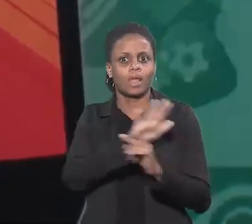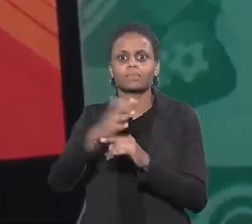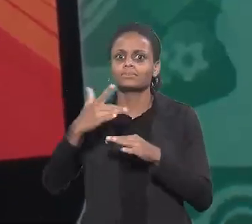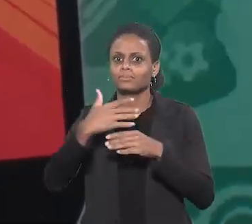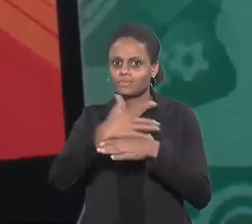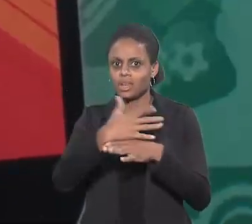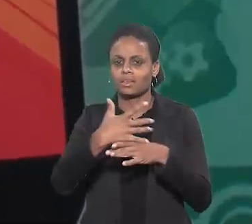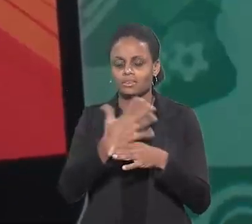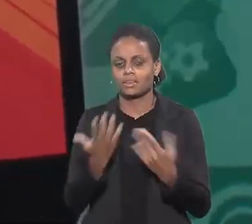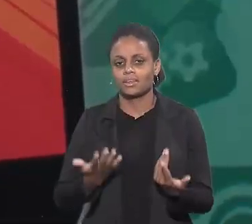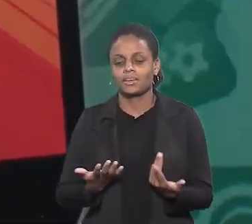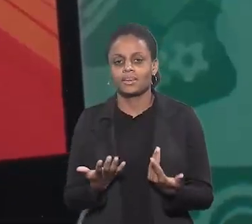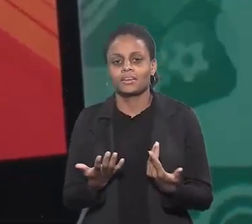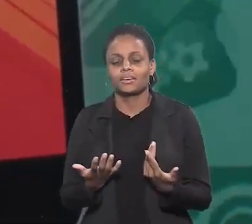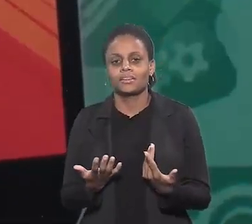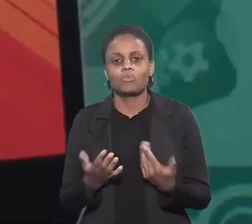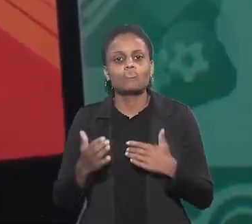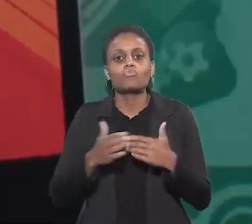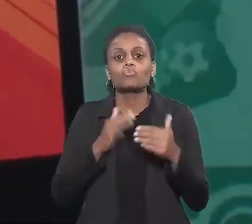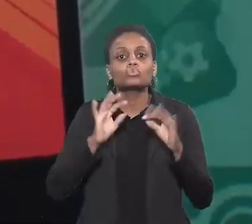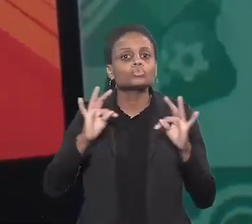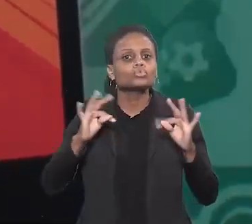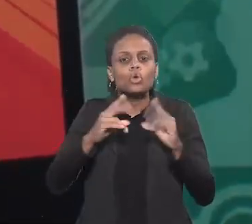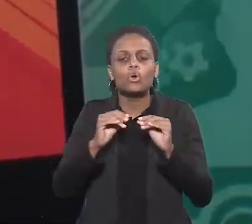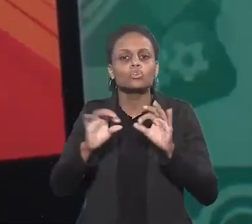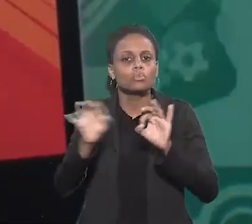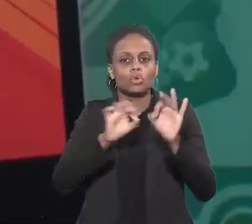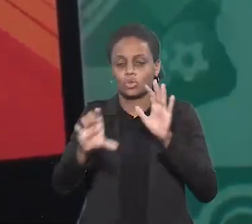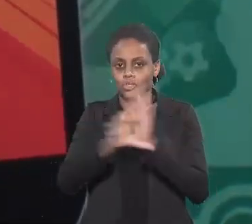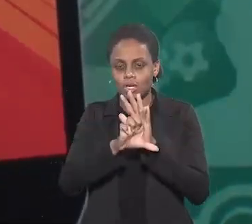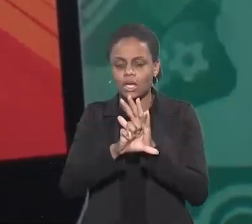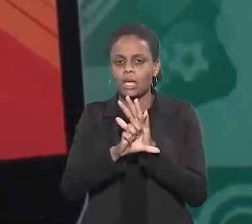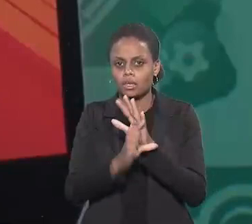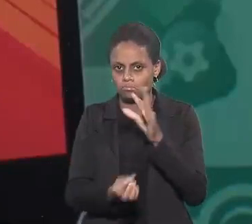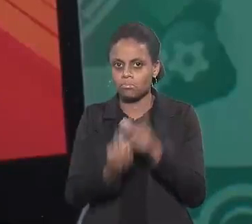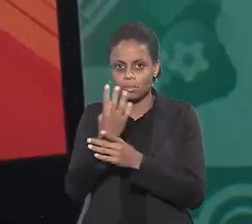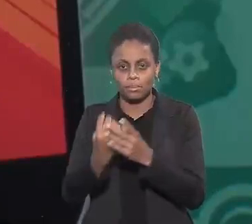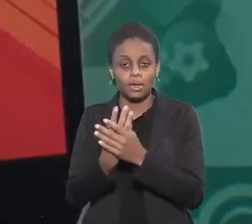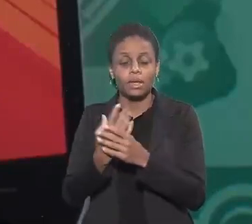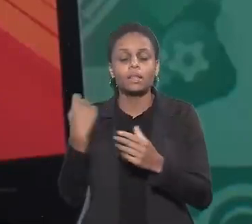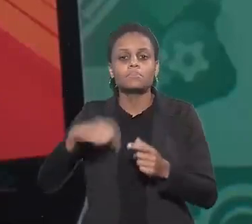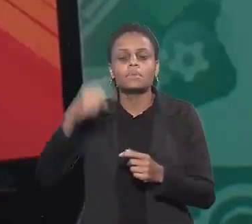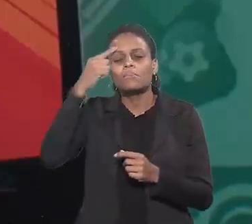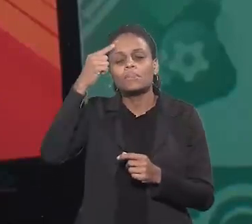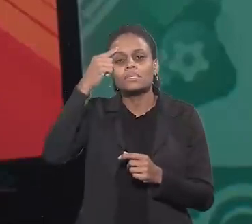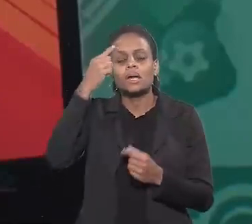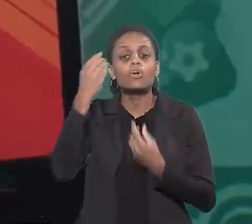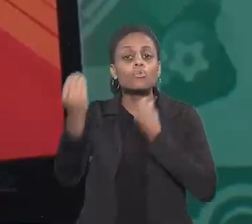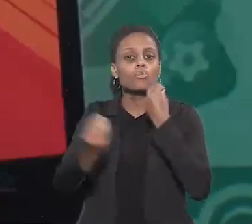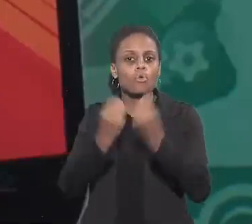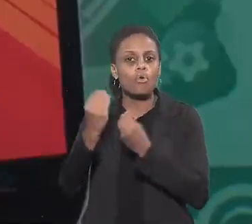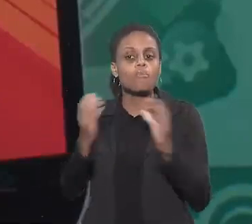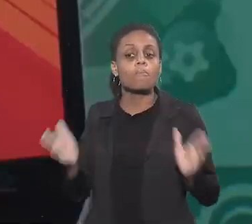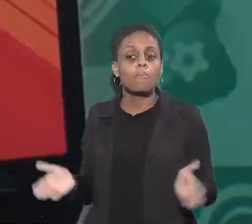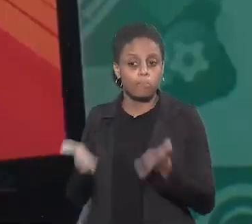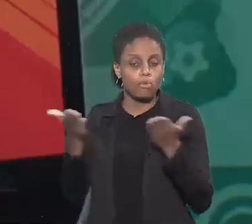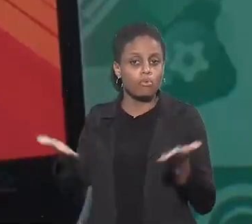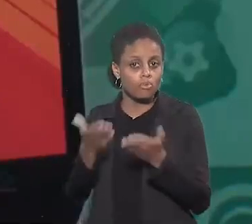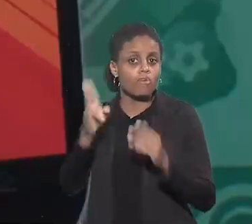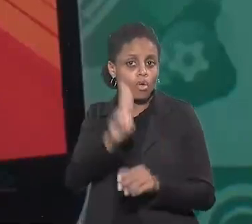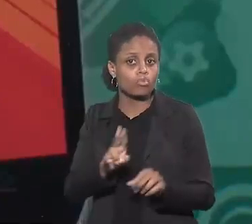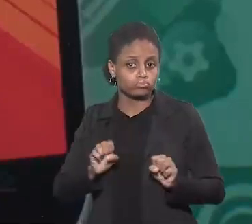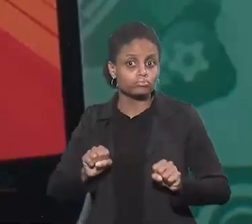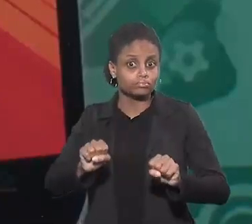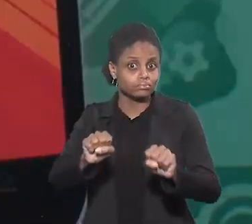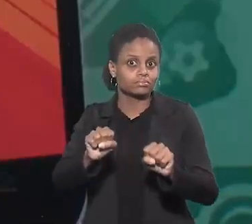nossa cidade. Então, qualquer projeto de lei que seja elaborado, ele precisa pensar em como promover a